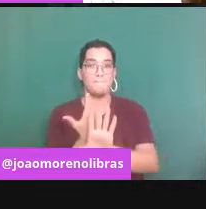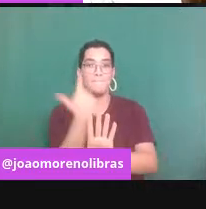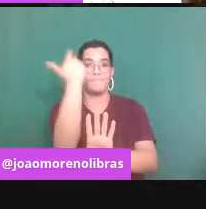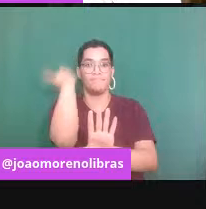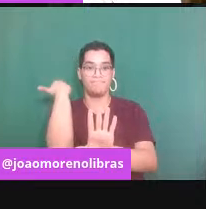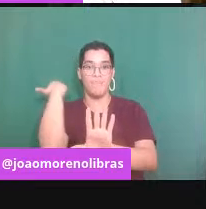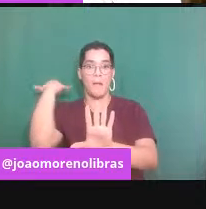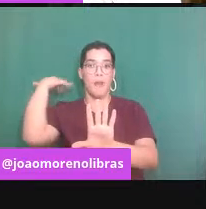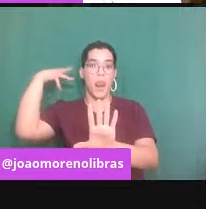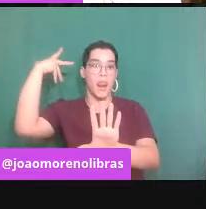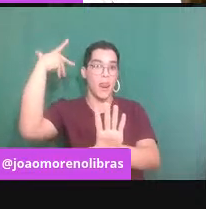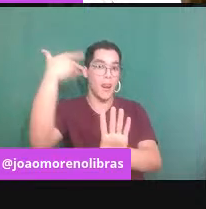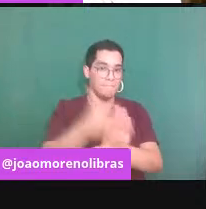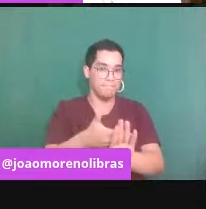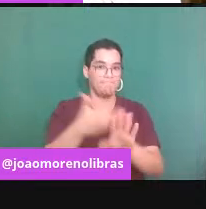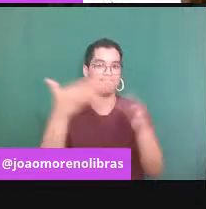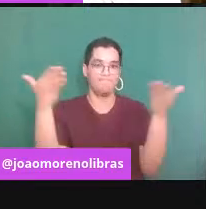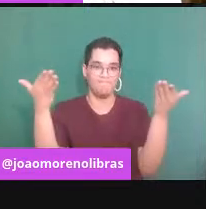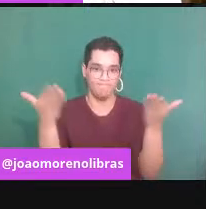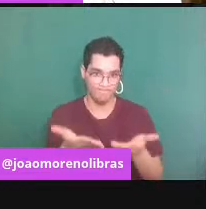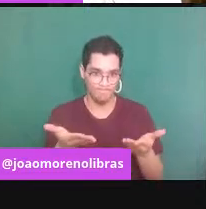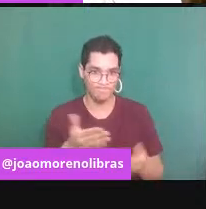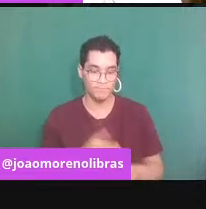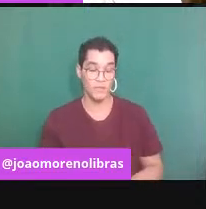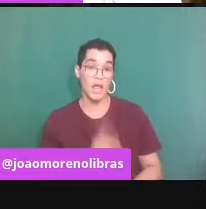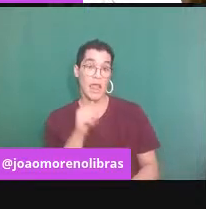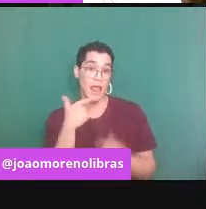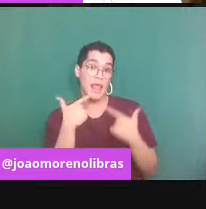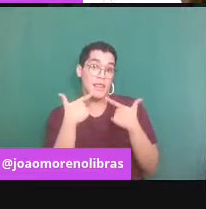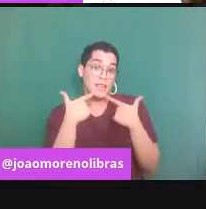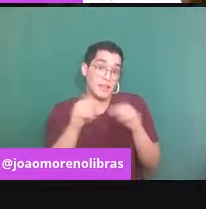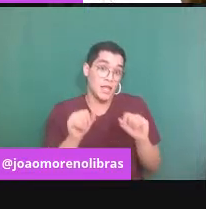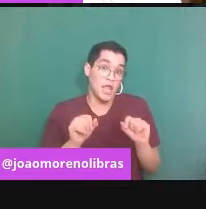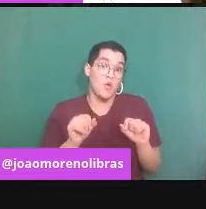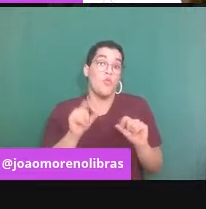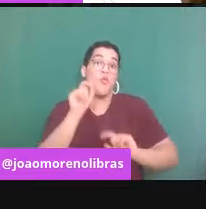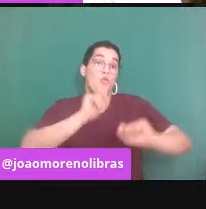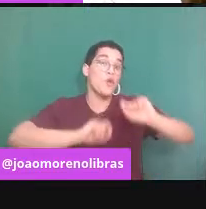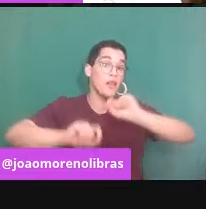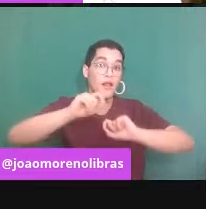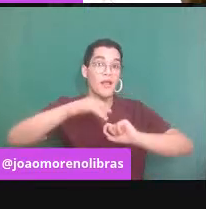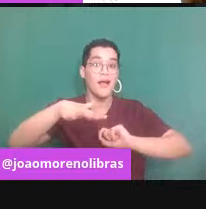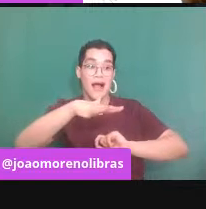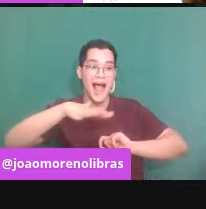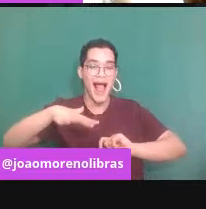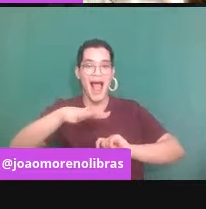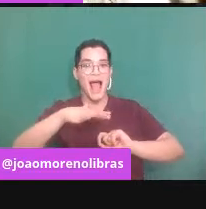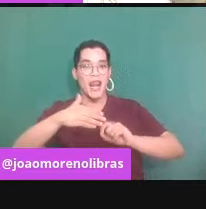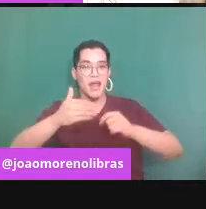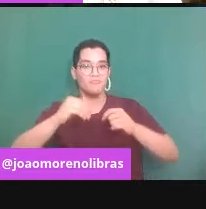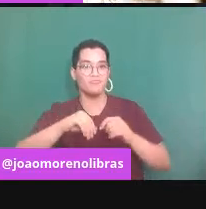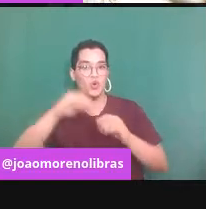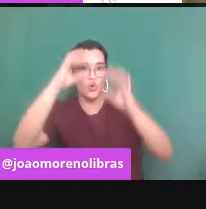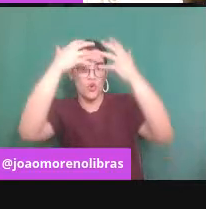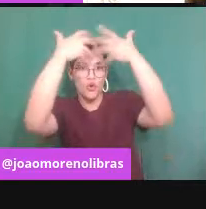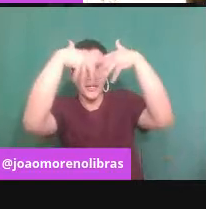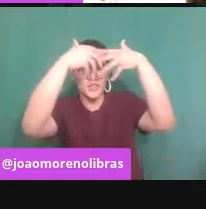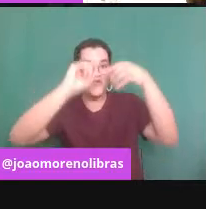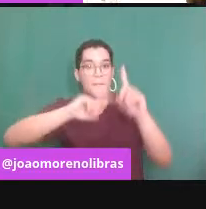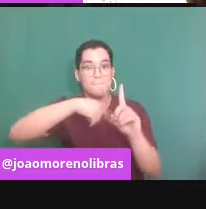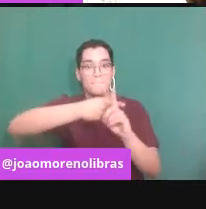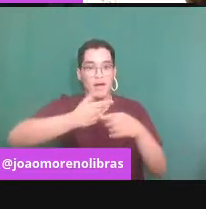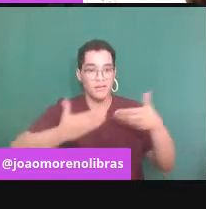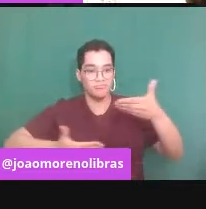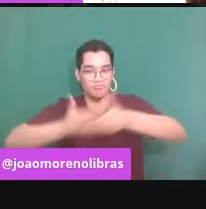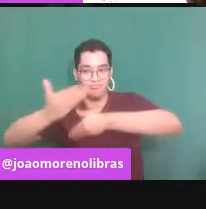como atividade cognitiva interativa, altamente complexa, de produção de sentidos. Vocês vão ver sempre essa questão da